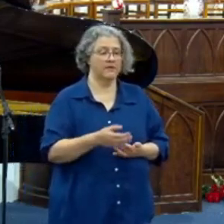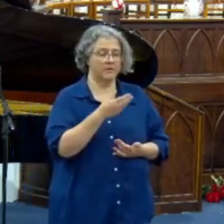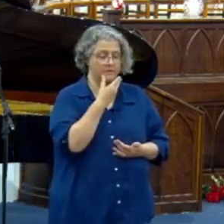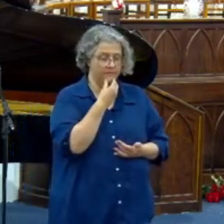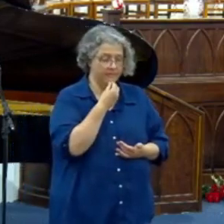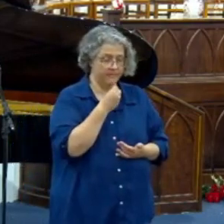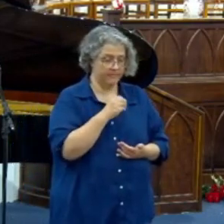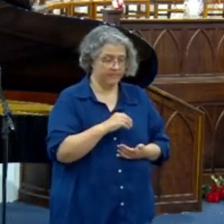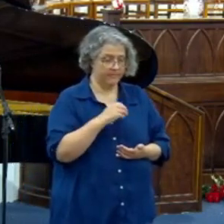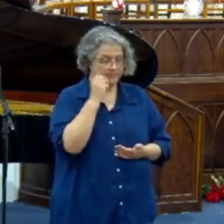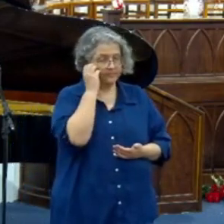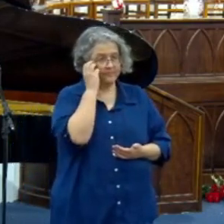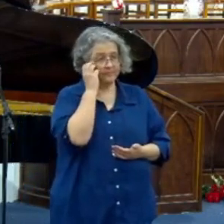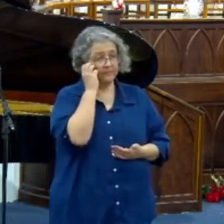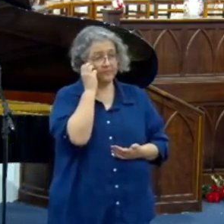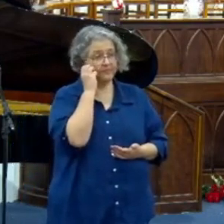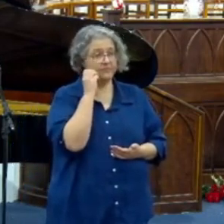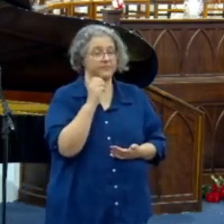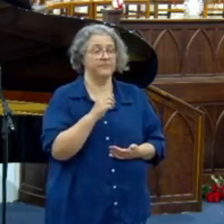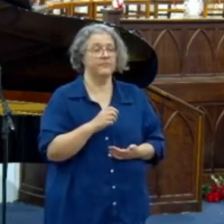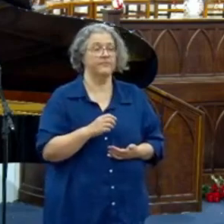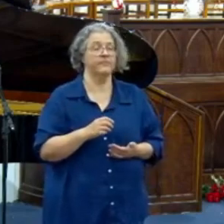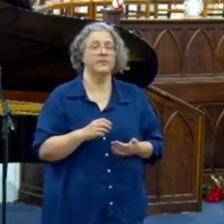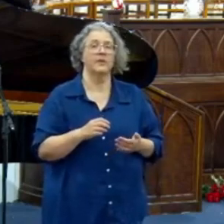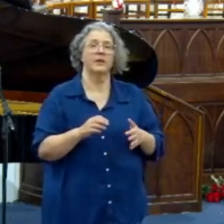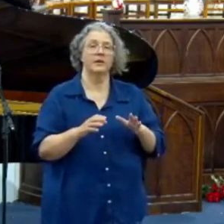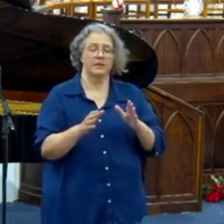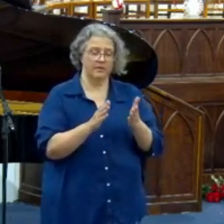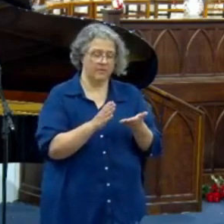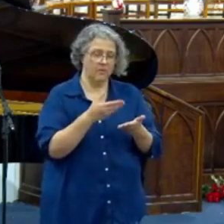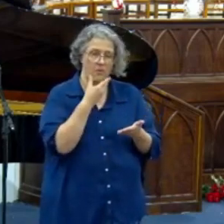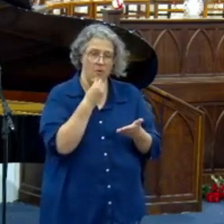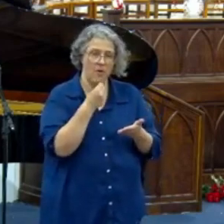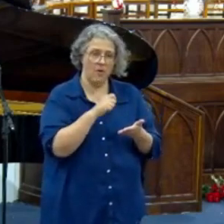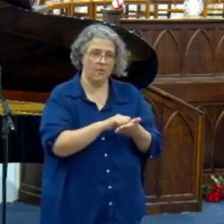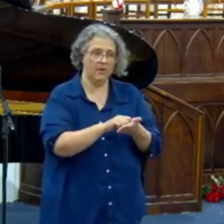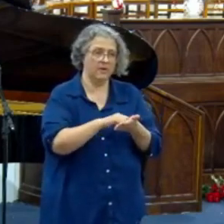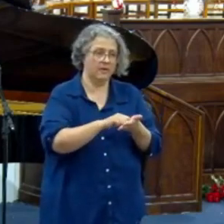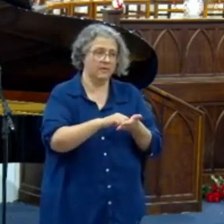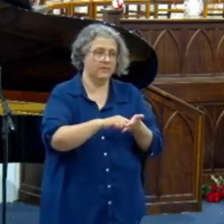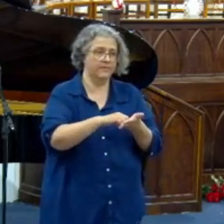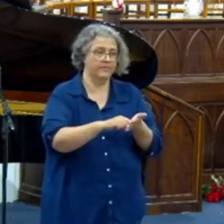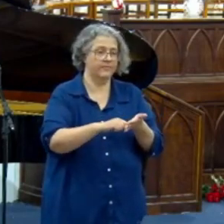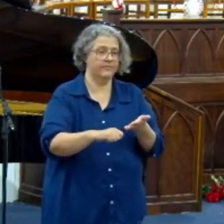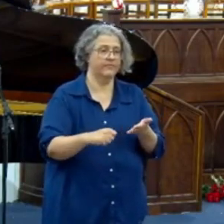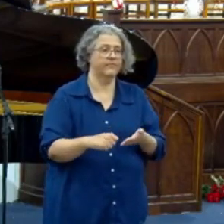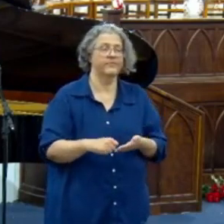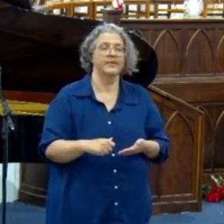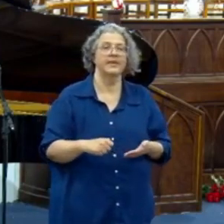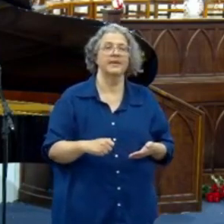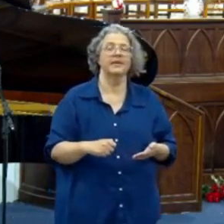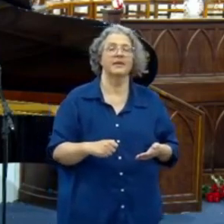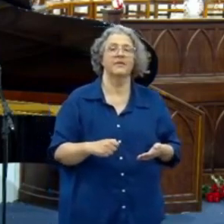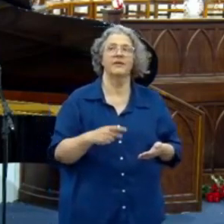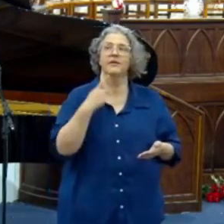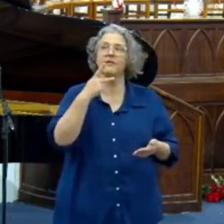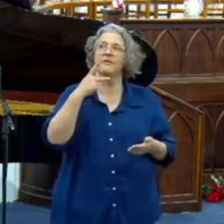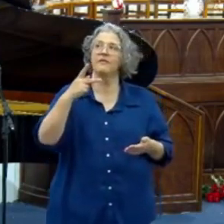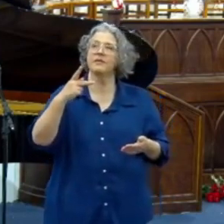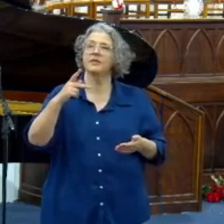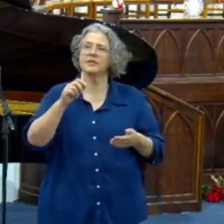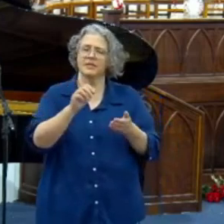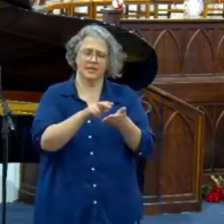muito bons em uma obra chamada A Santidade de Deus, acho que não traduzido ainda para o português, ele diz assim: